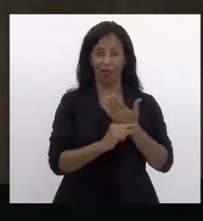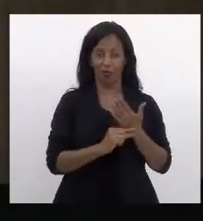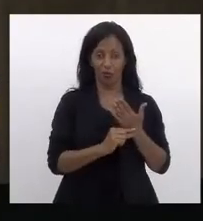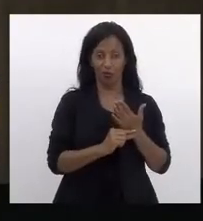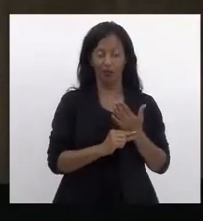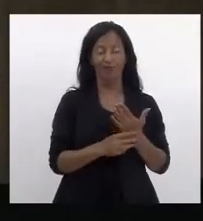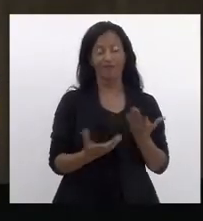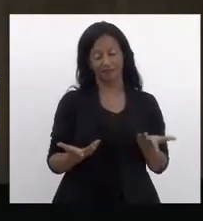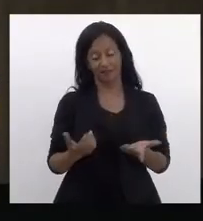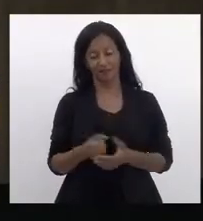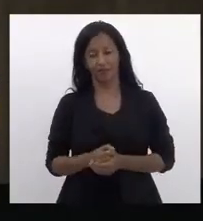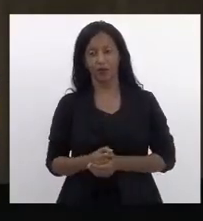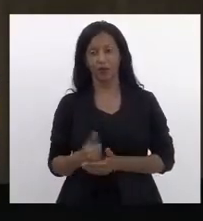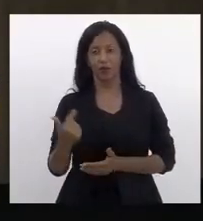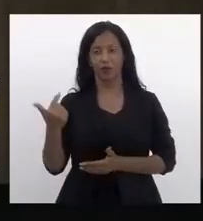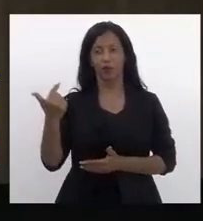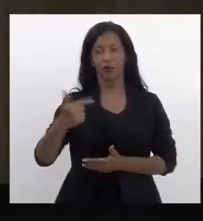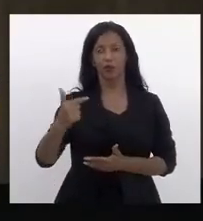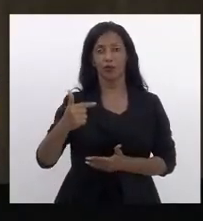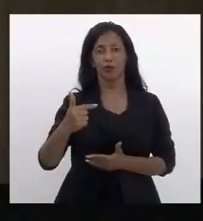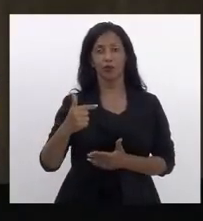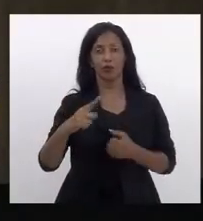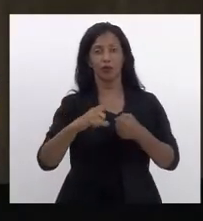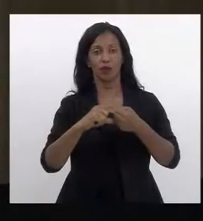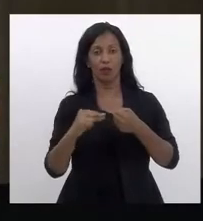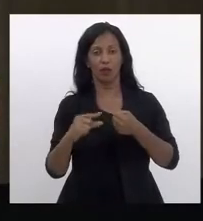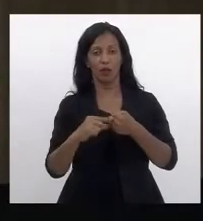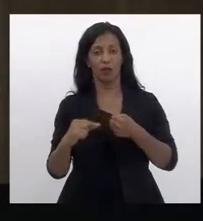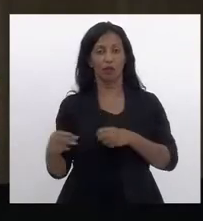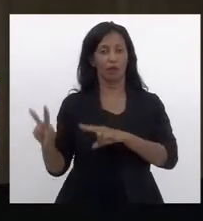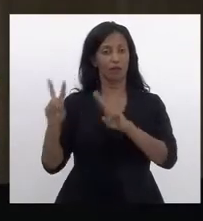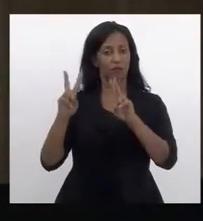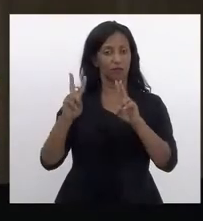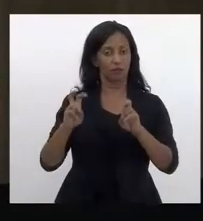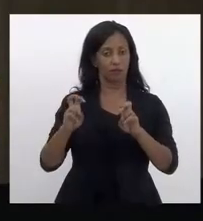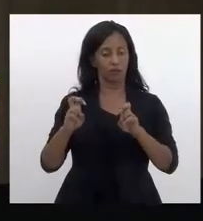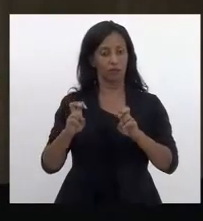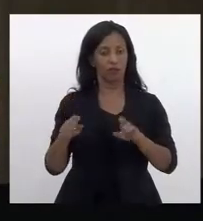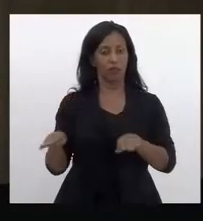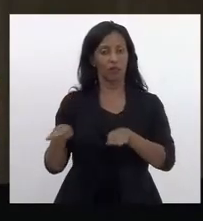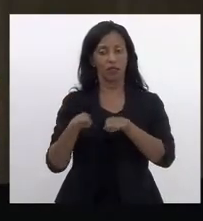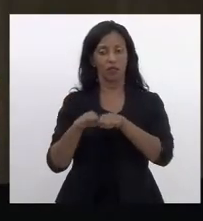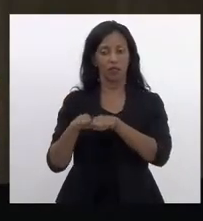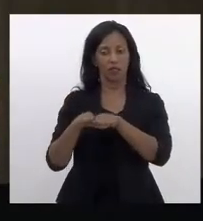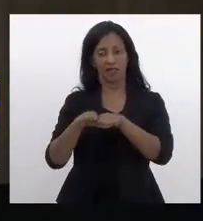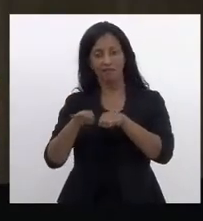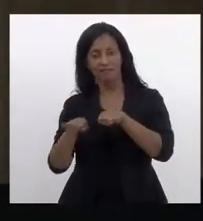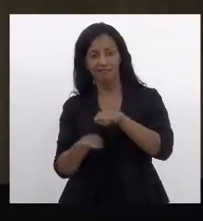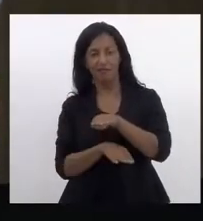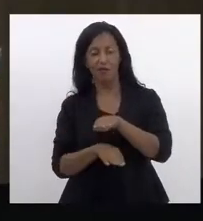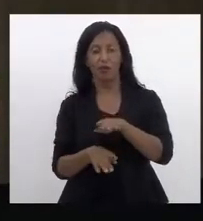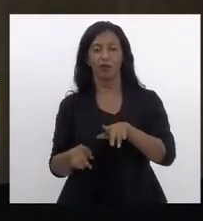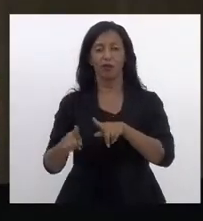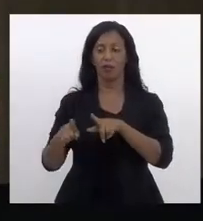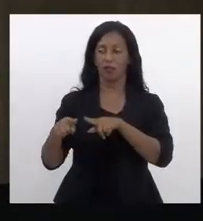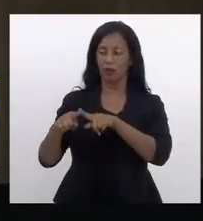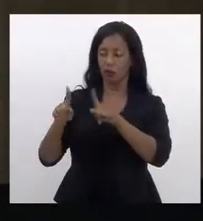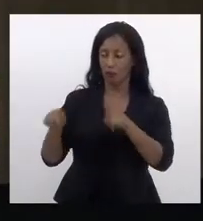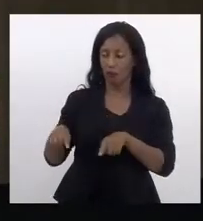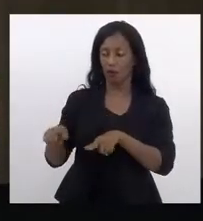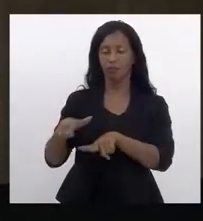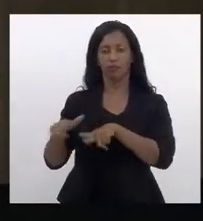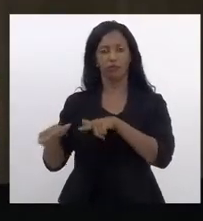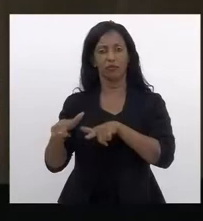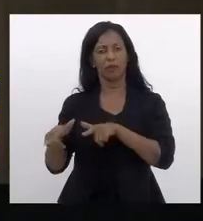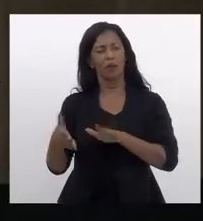artigo 2º, trata do tema das desigualdades éticas e raciais sobre o mercado de trabalho. Estou propondo,